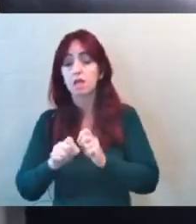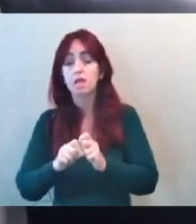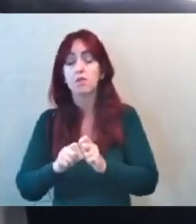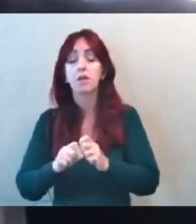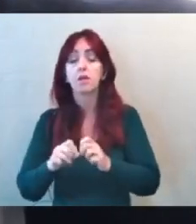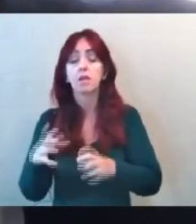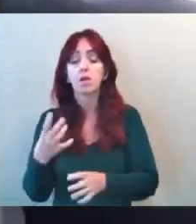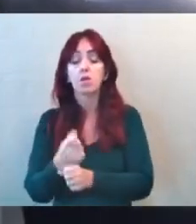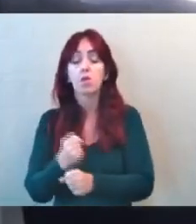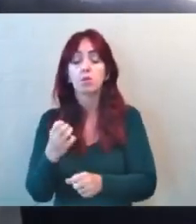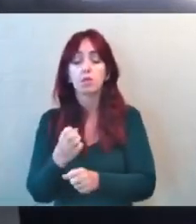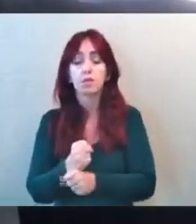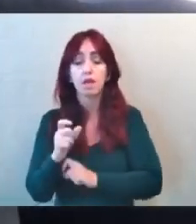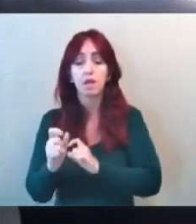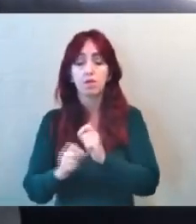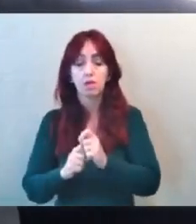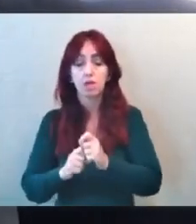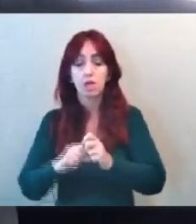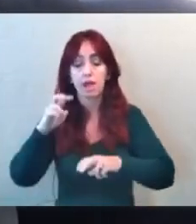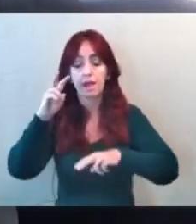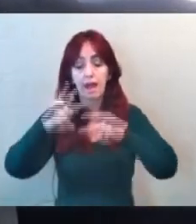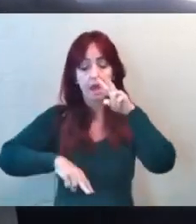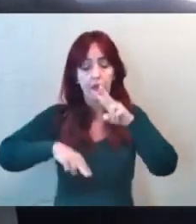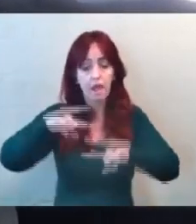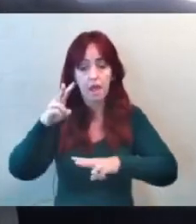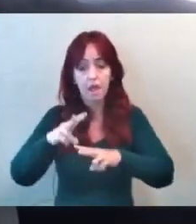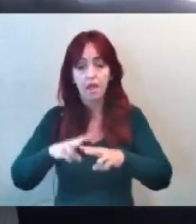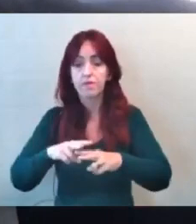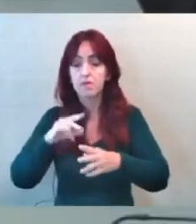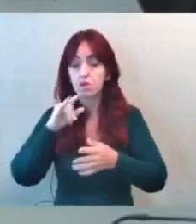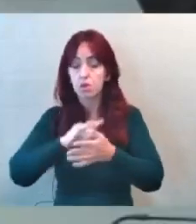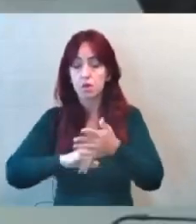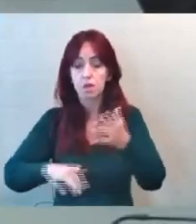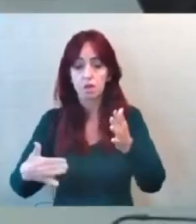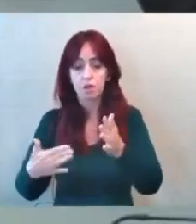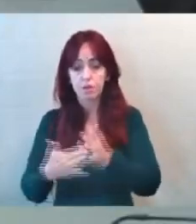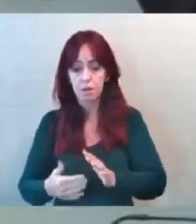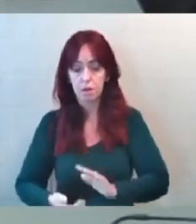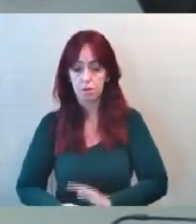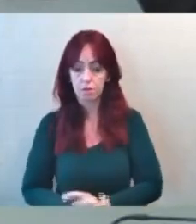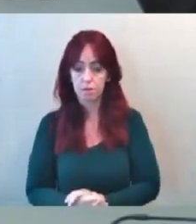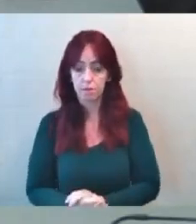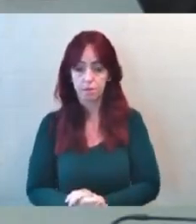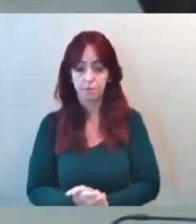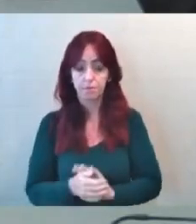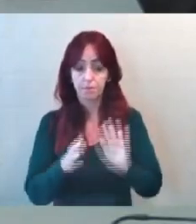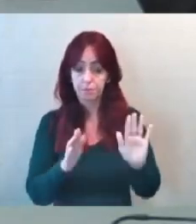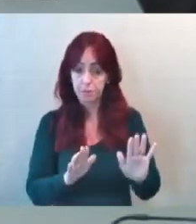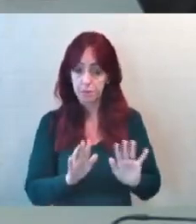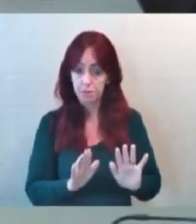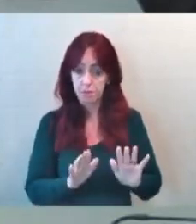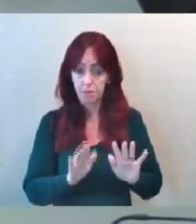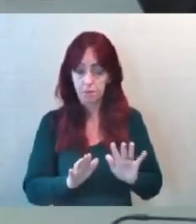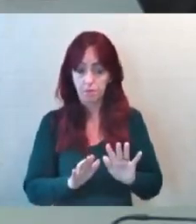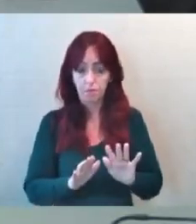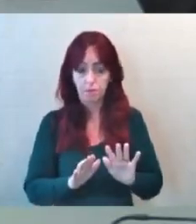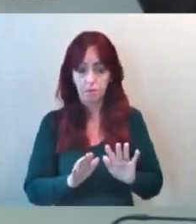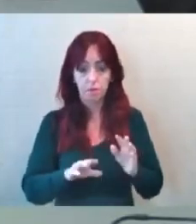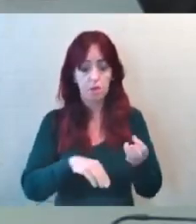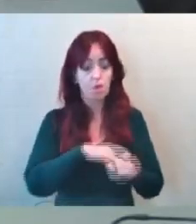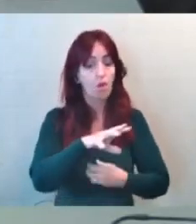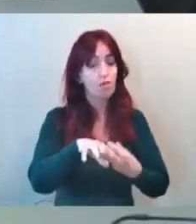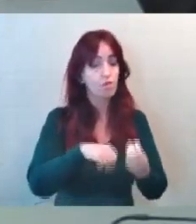computado na revisão contratual final dele. Peraí, André, olha só que salada. Quem foi lá e